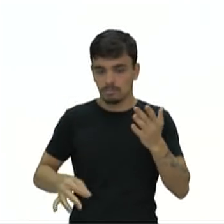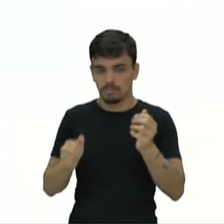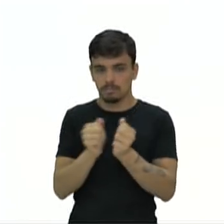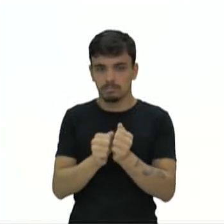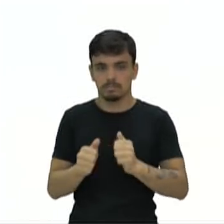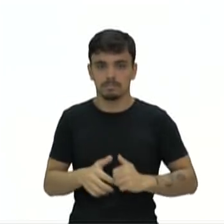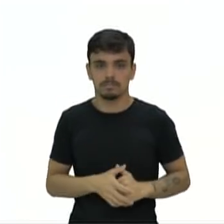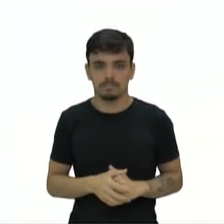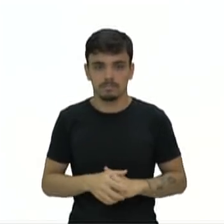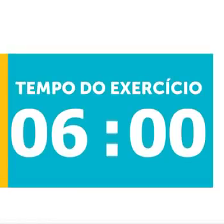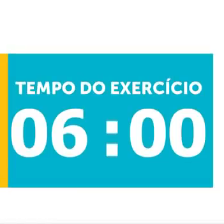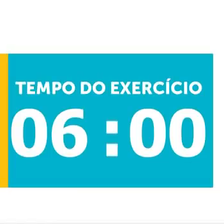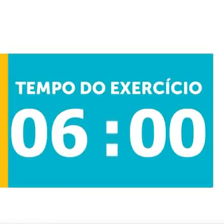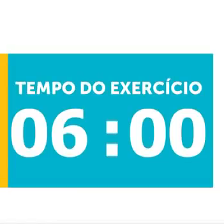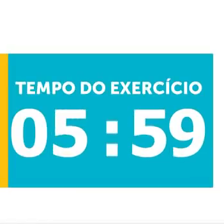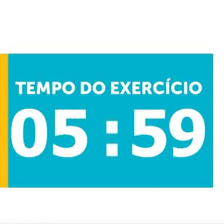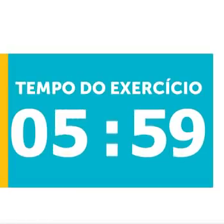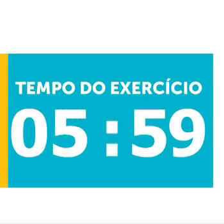corrigimos junto.